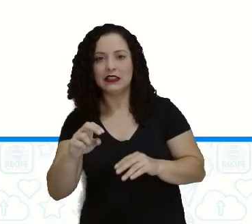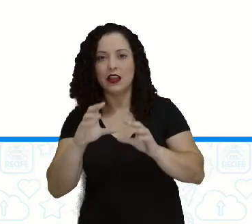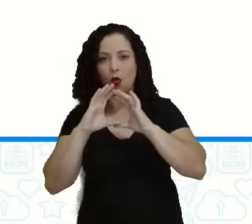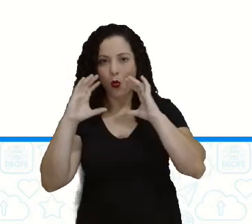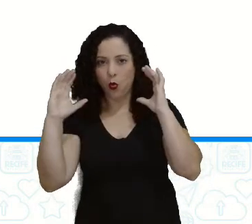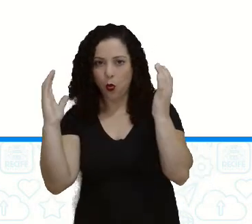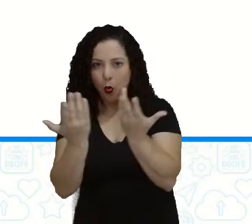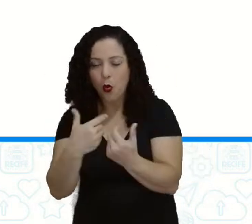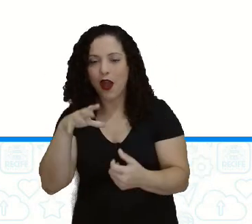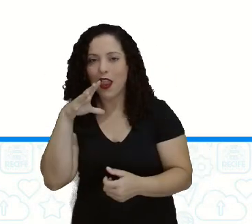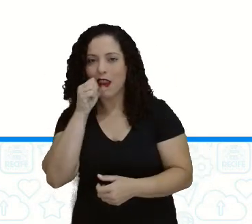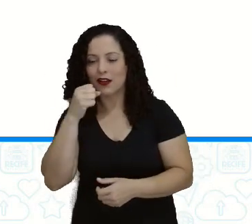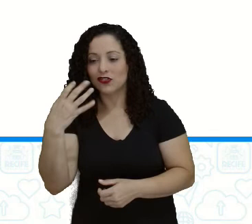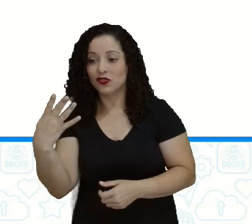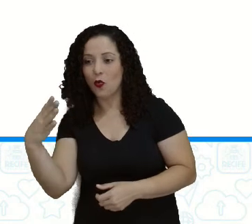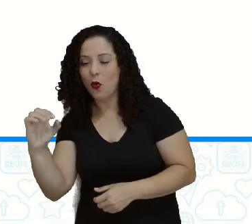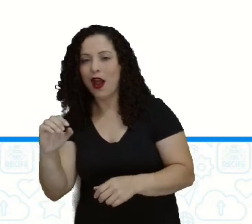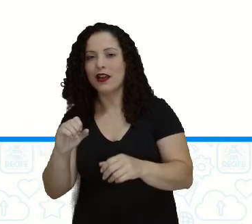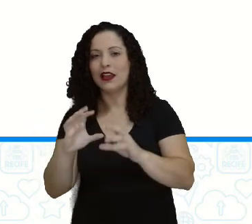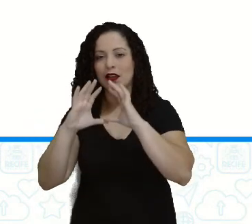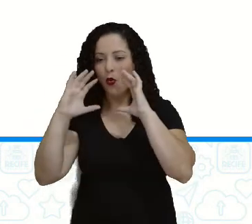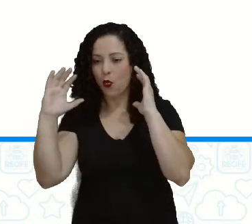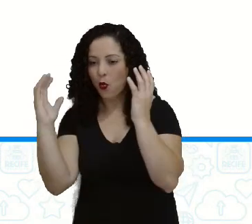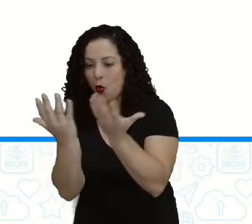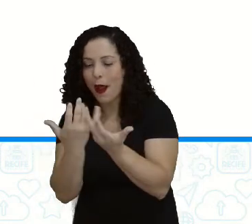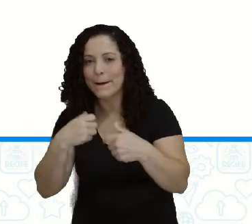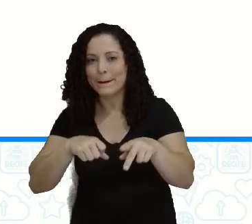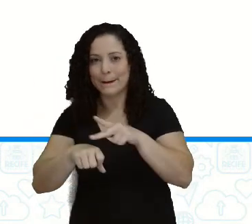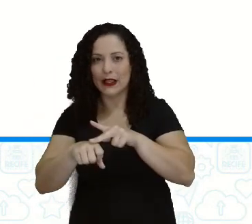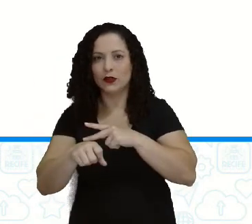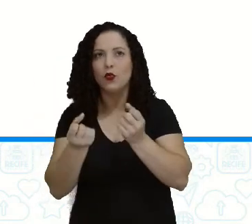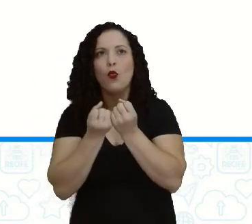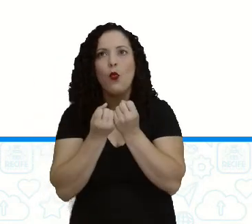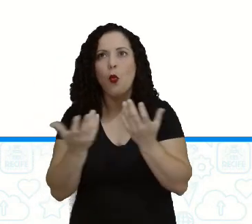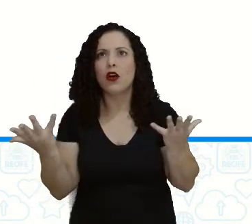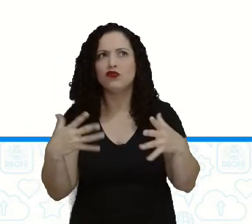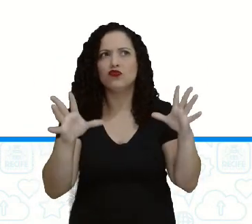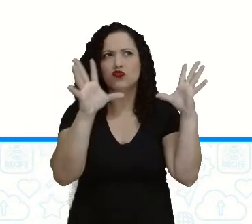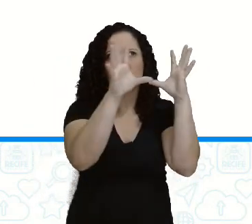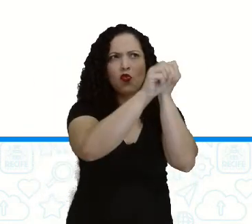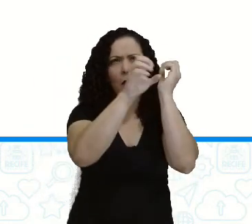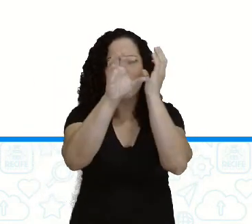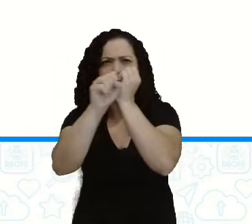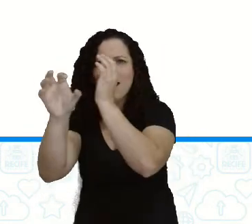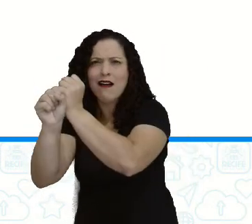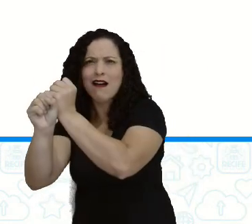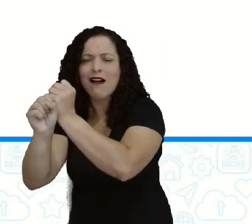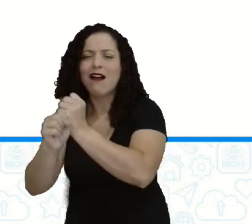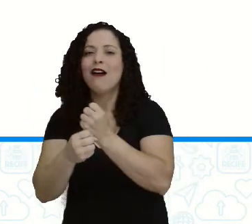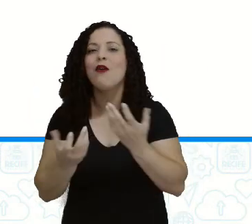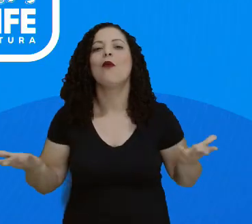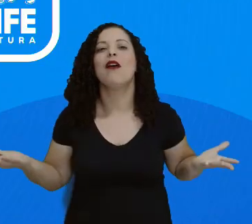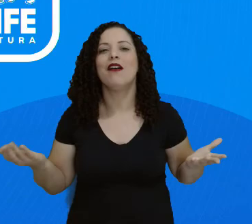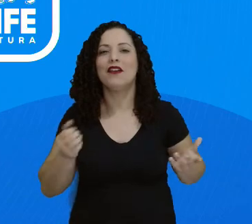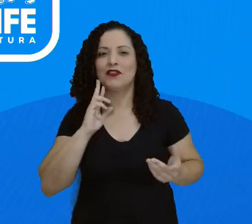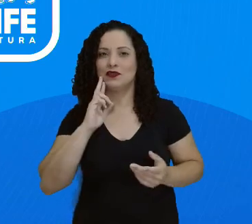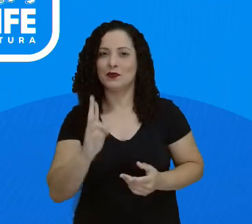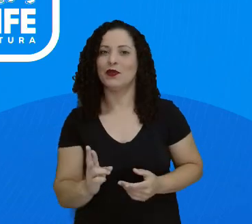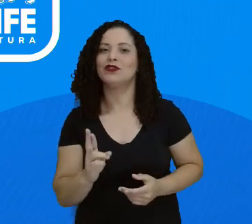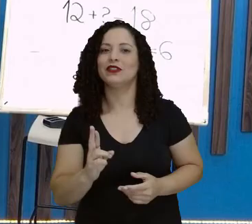balões pretos. Quantos balões havia na festa? Está fácil. Respondam e a